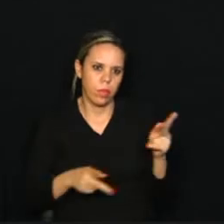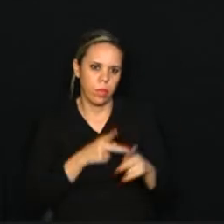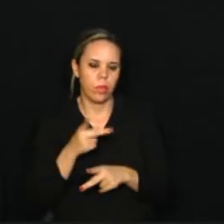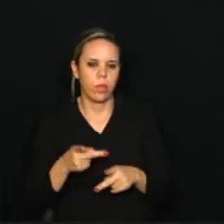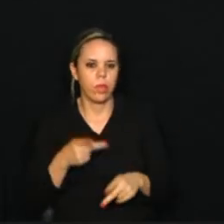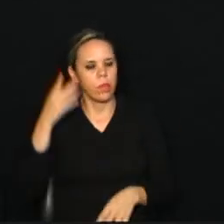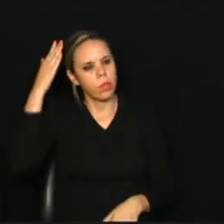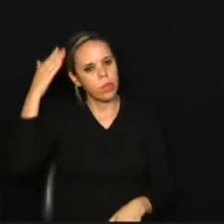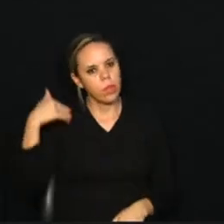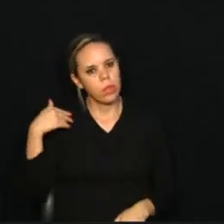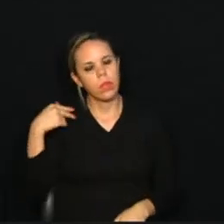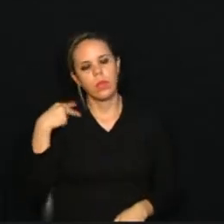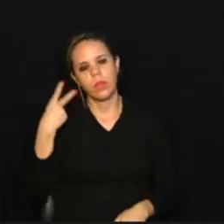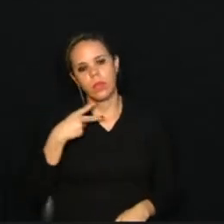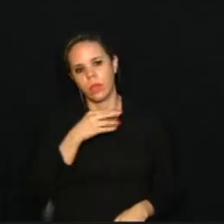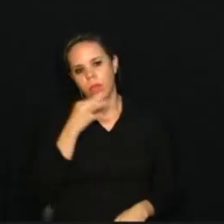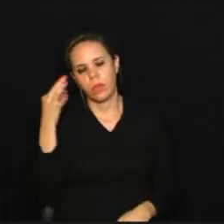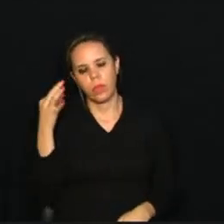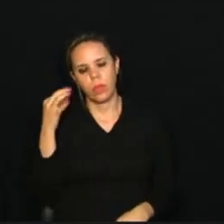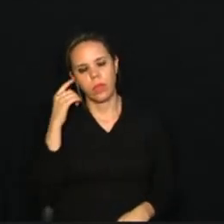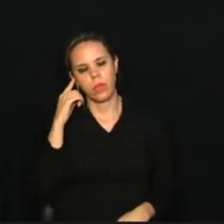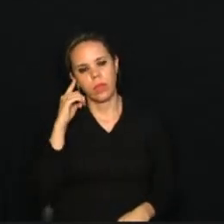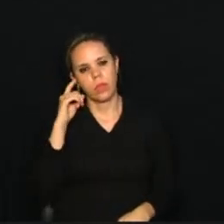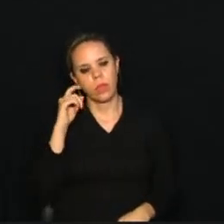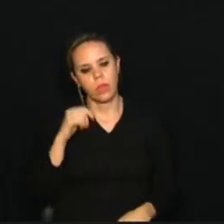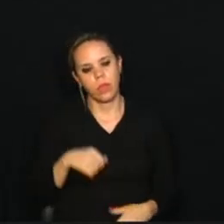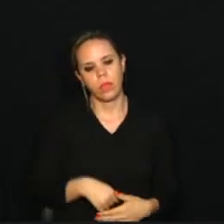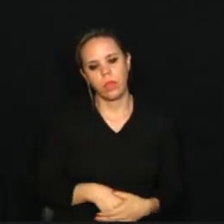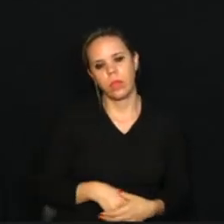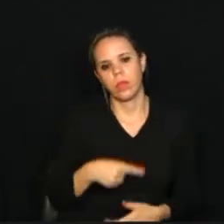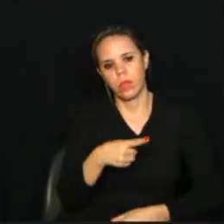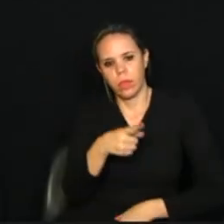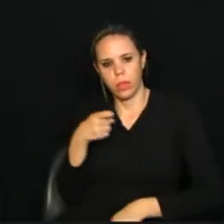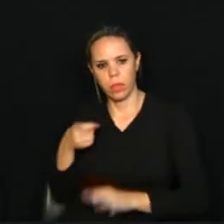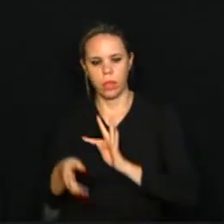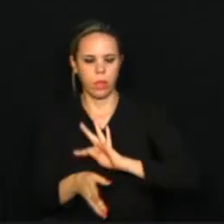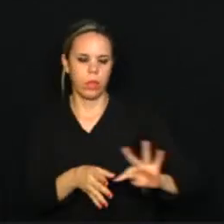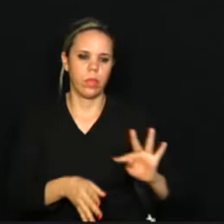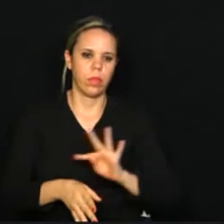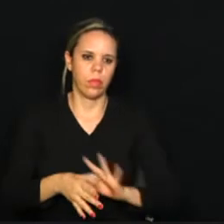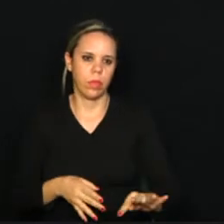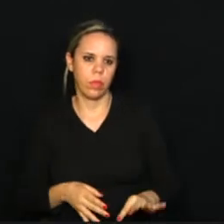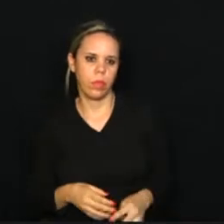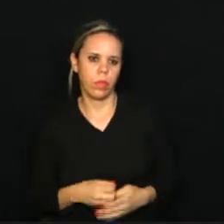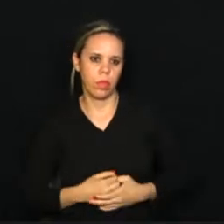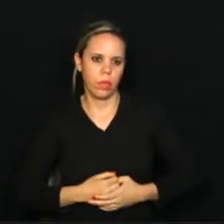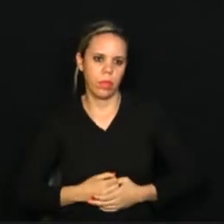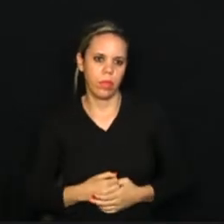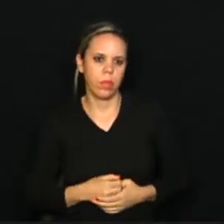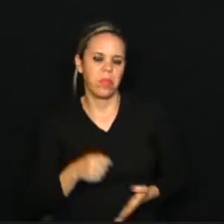ilustre vereadora Débora Palermo, ex-conselheira tutelar, não é, muito